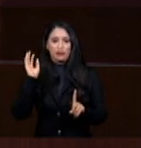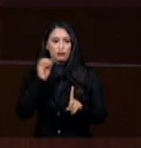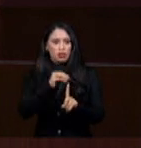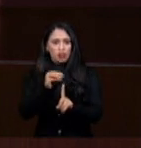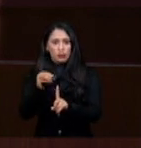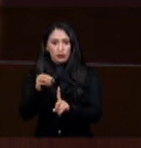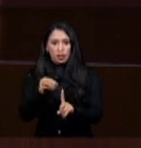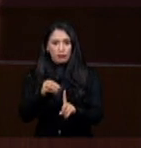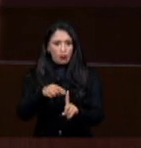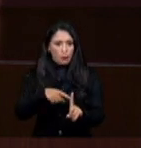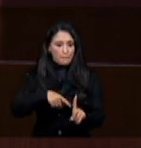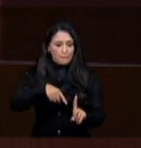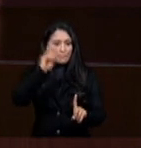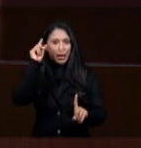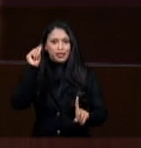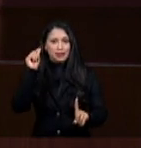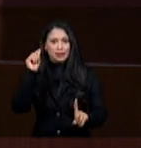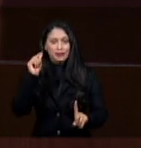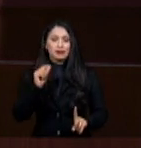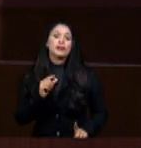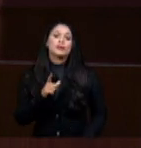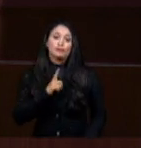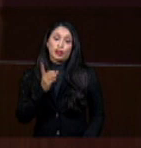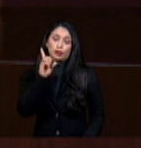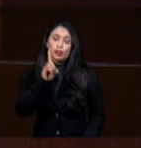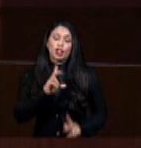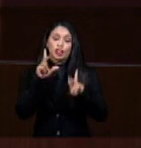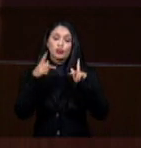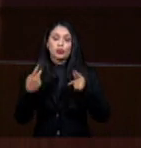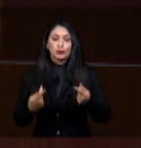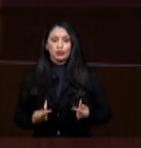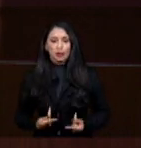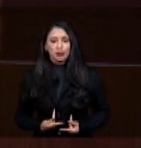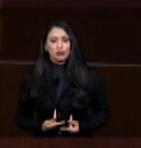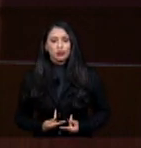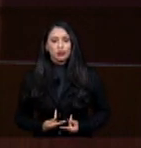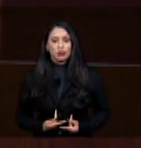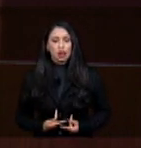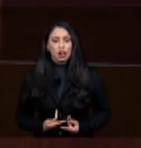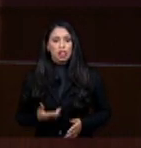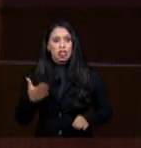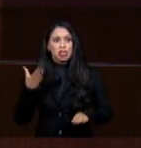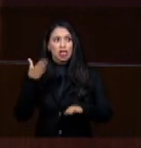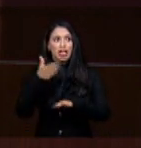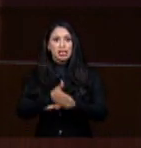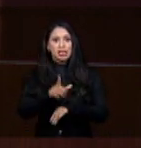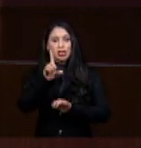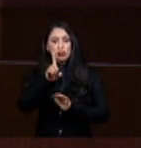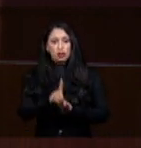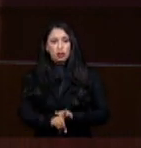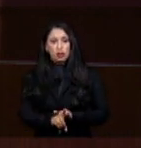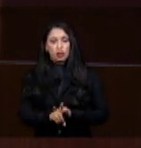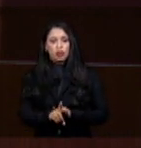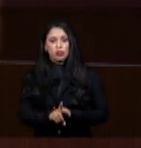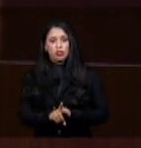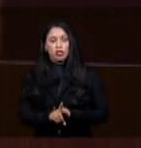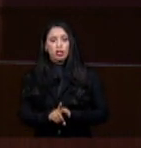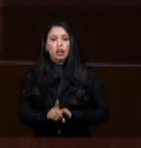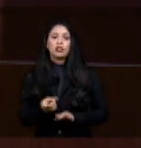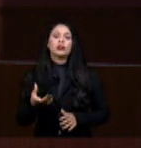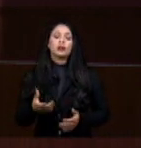se a gente quer falar de direitos humanos né dia o direito de combate à exclusão